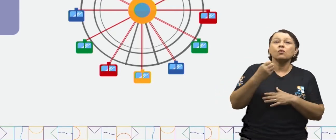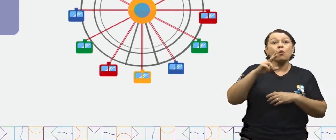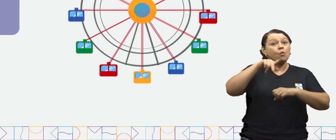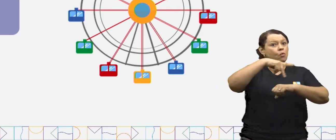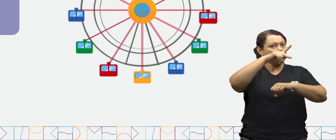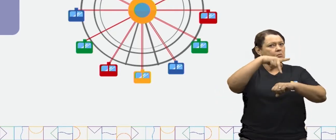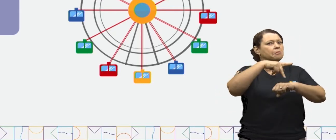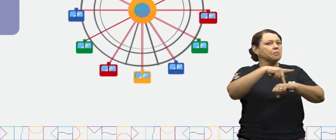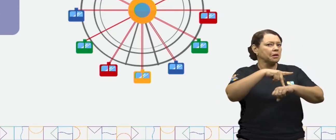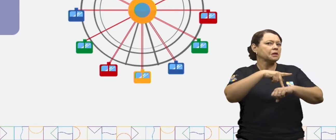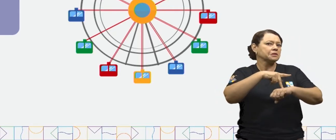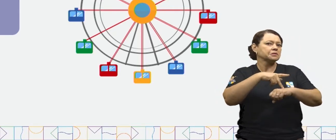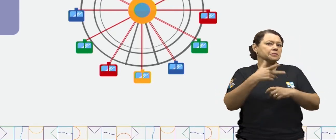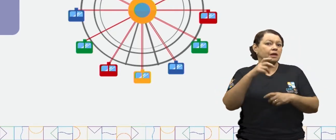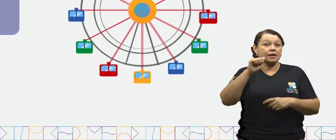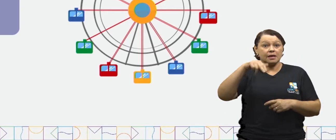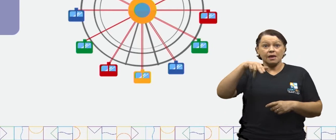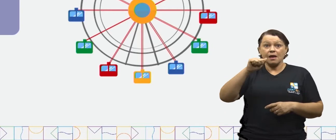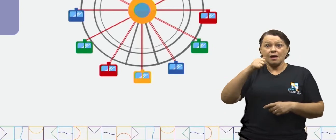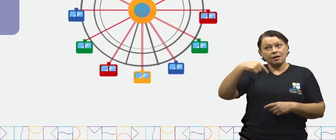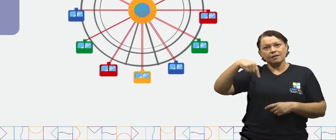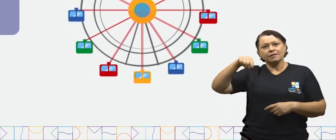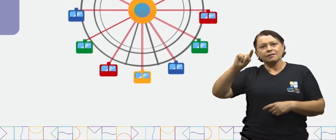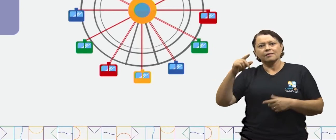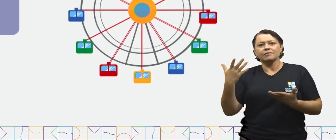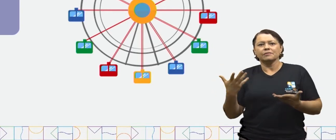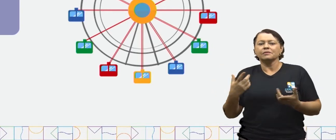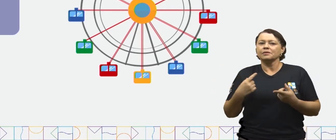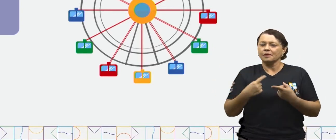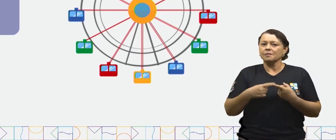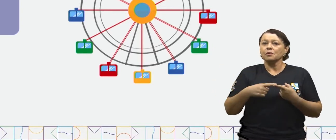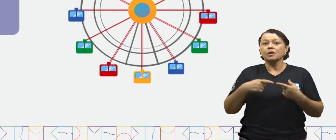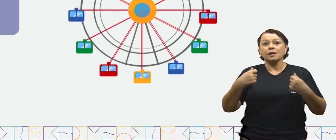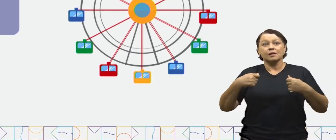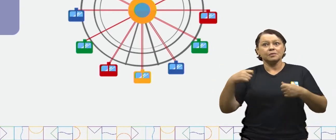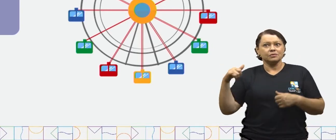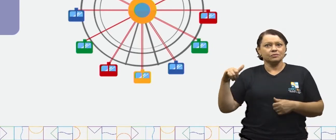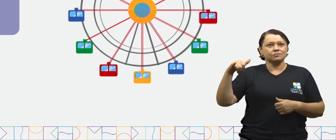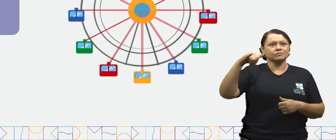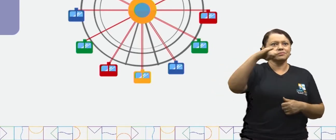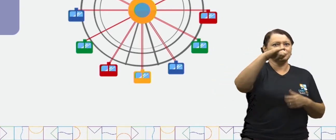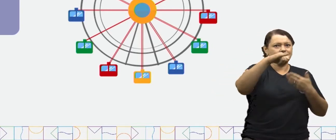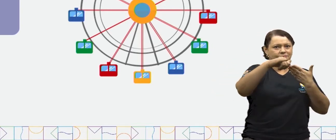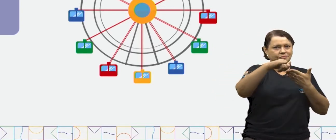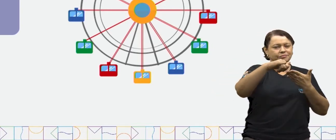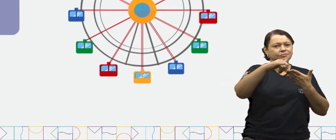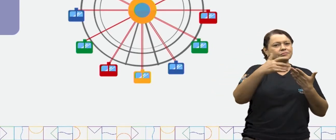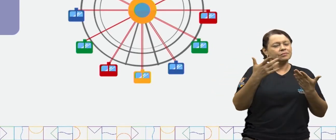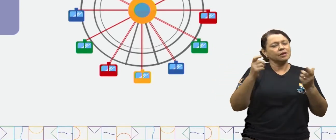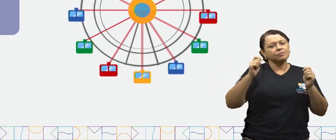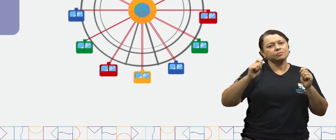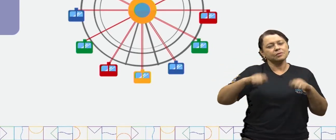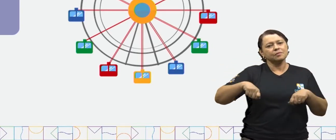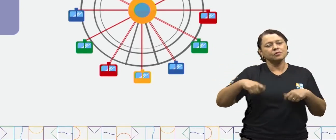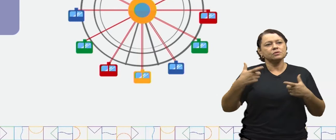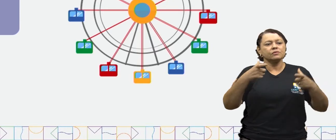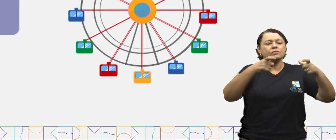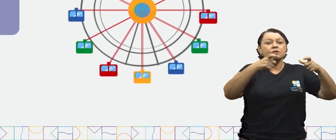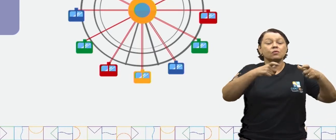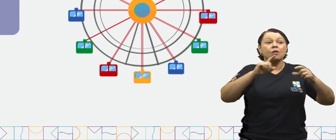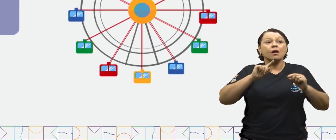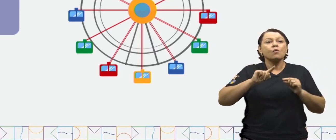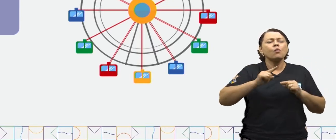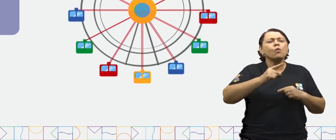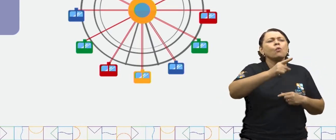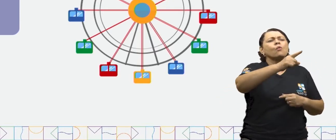mesmo país que a Ana Luísa foi. Afinal, ela teve que ir de avião, então é bem possível ser um